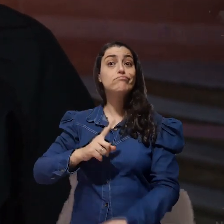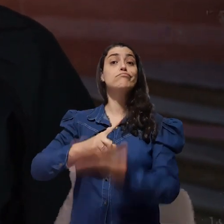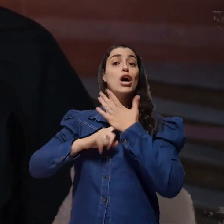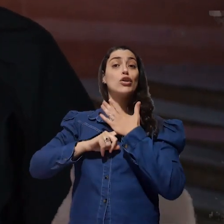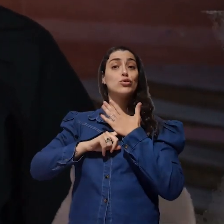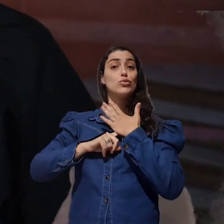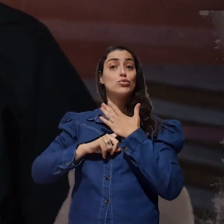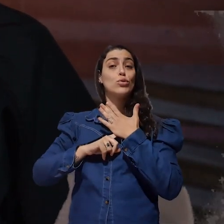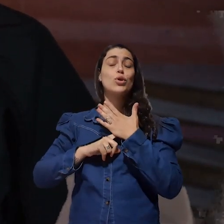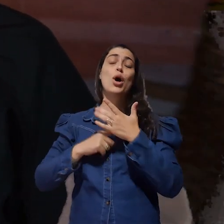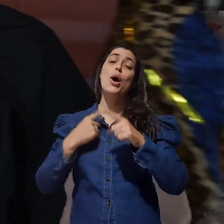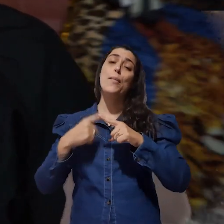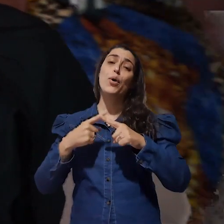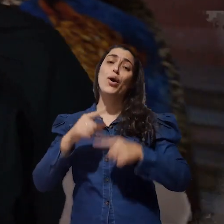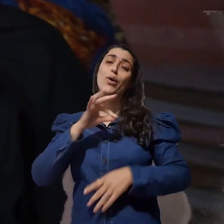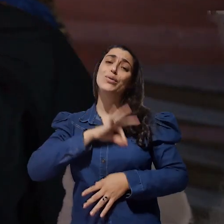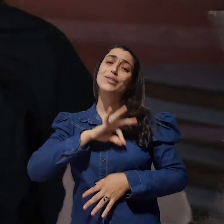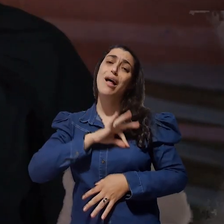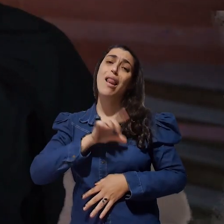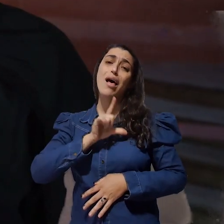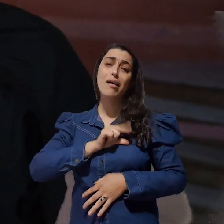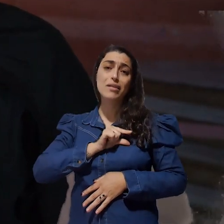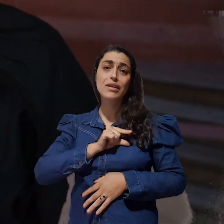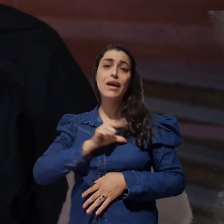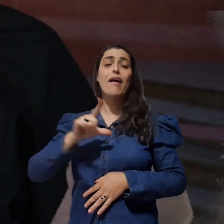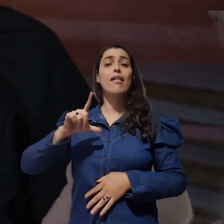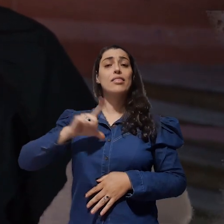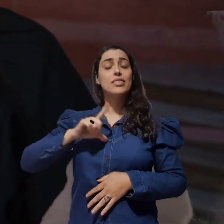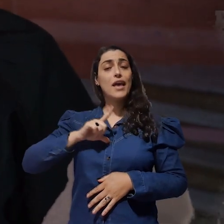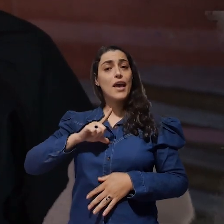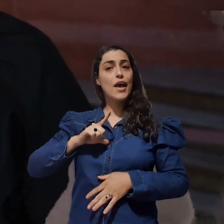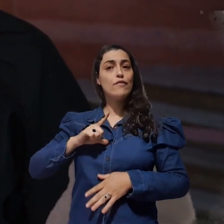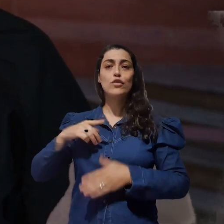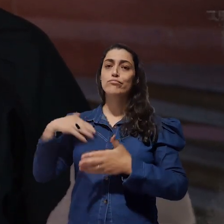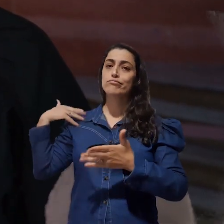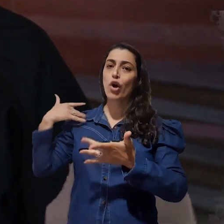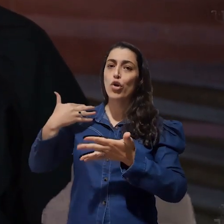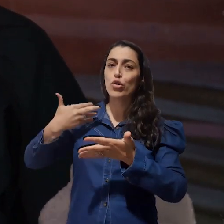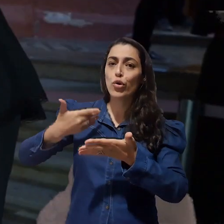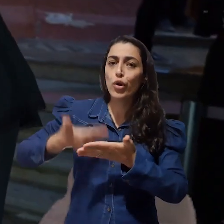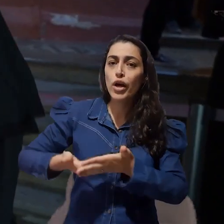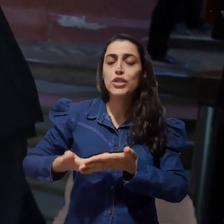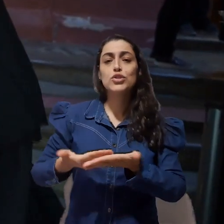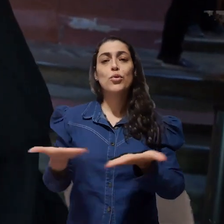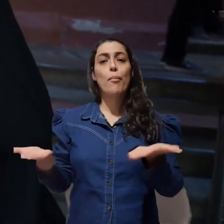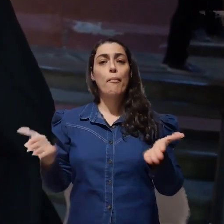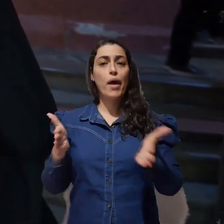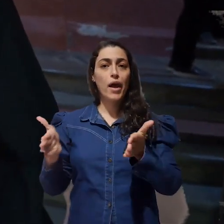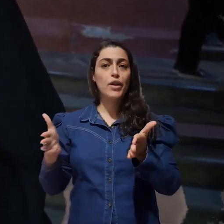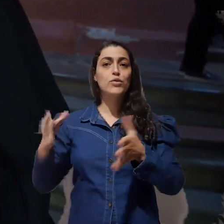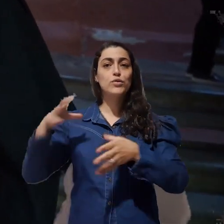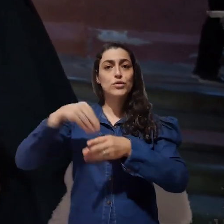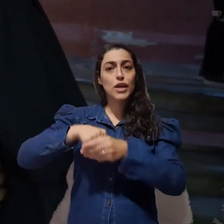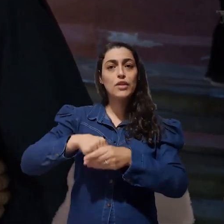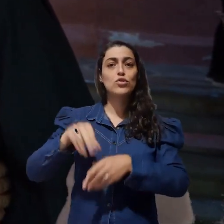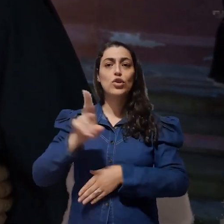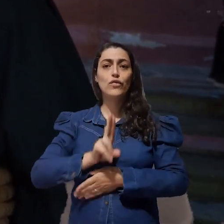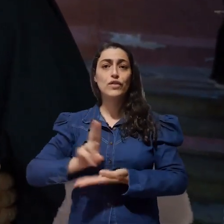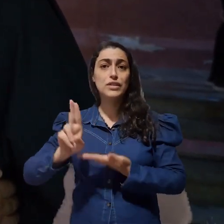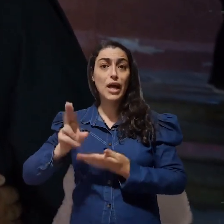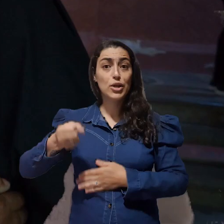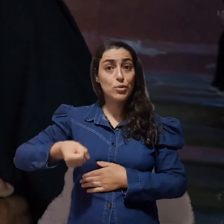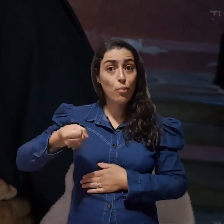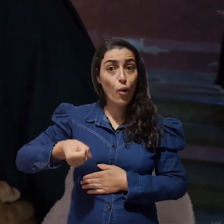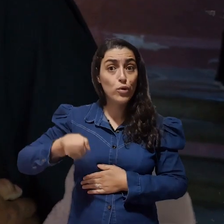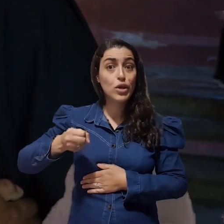de baixa renda, tive durante toda a minha estadia as bolsas da universidade, tive a oportunidade de fazer intercâmbio